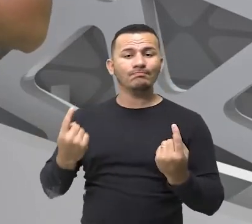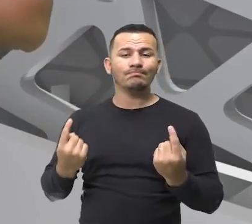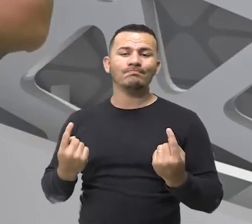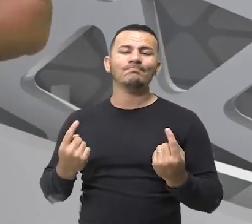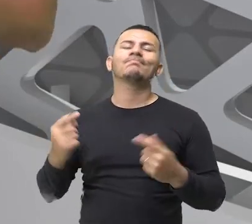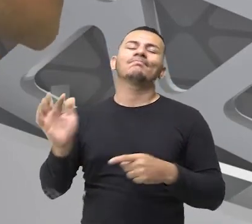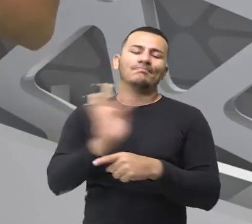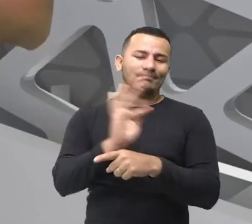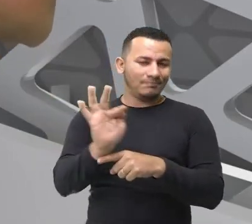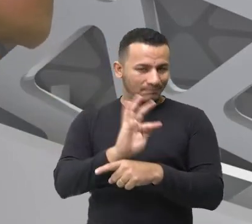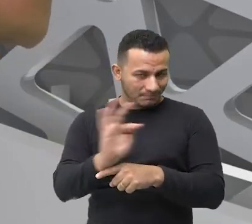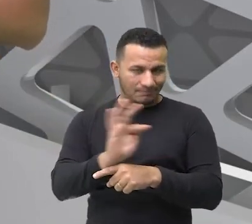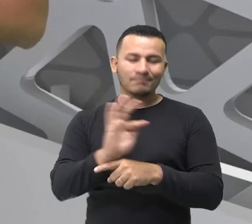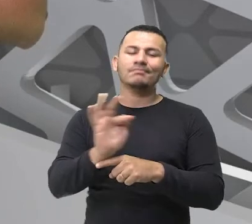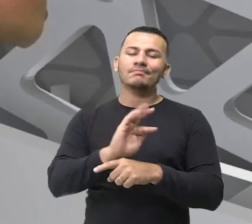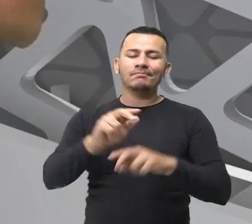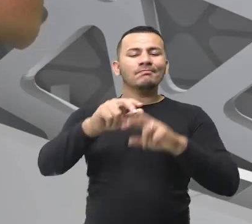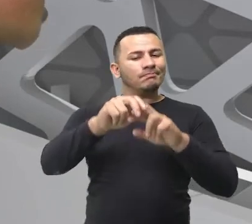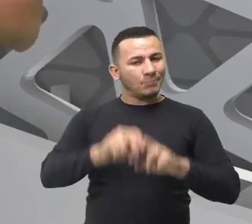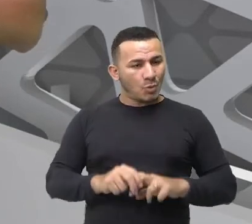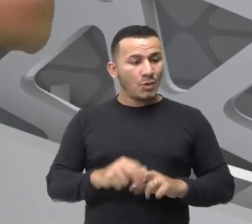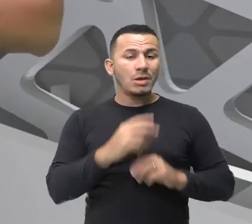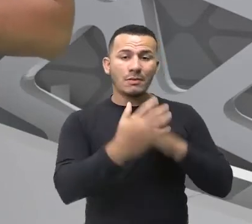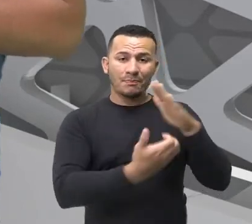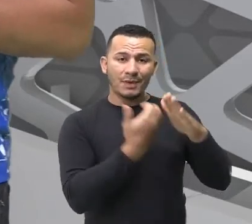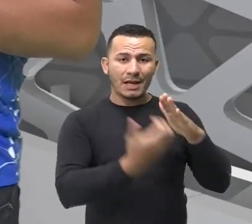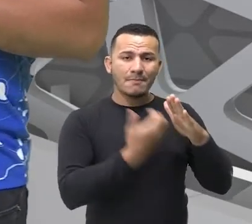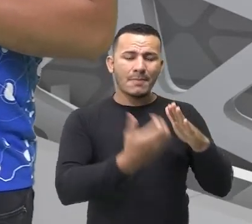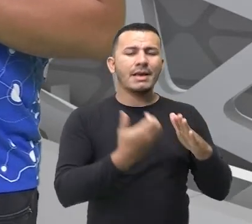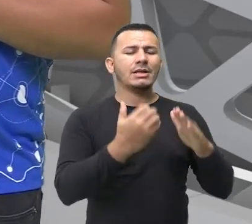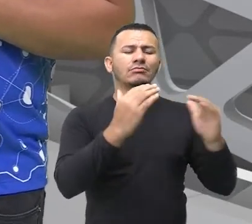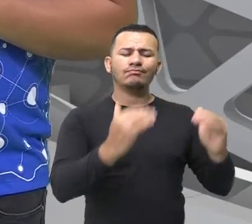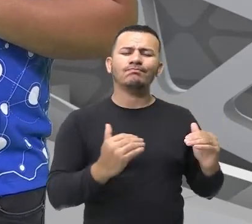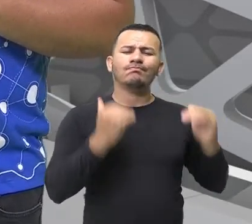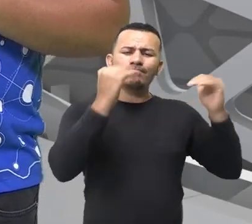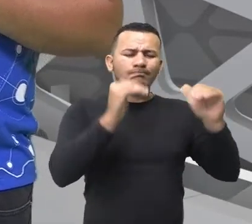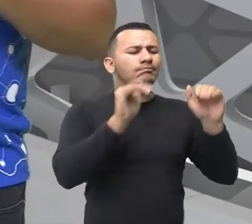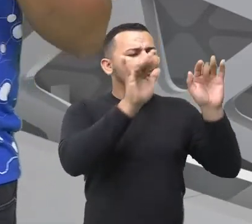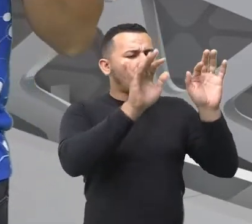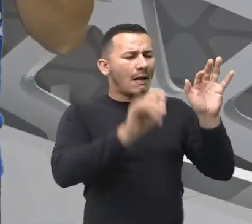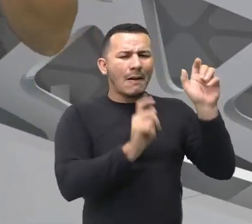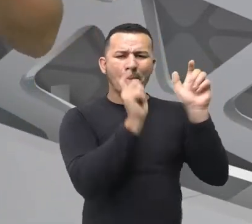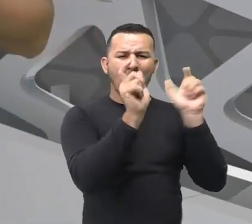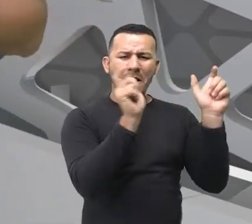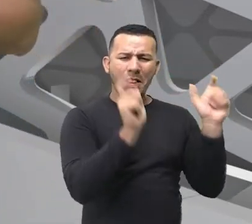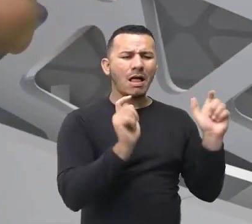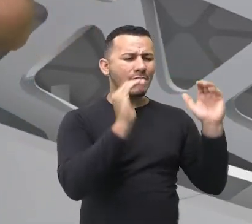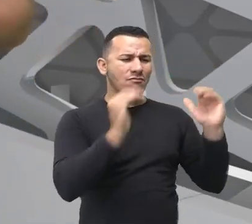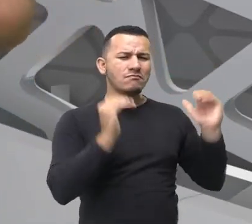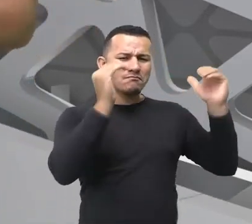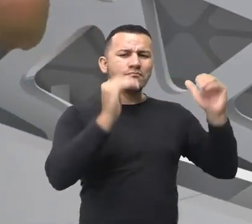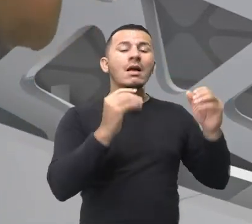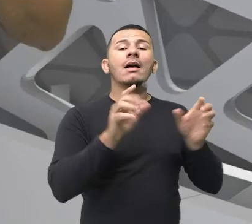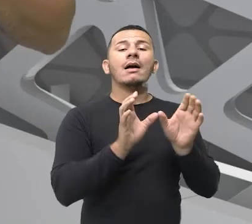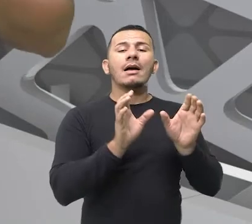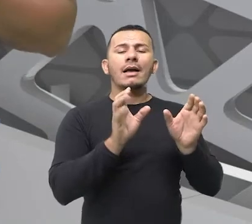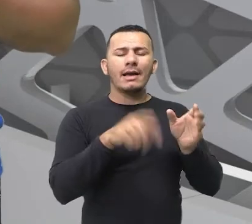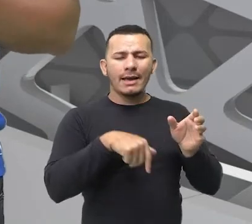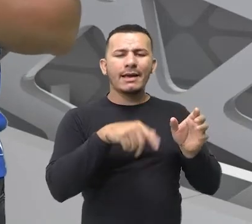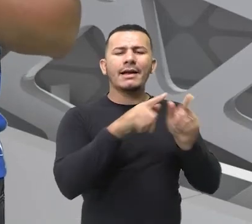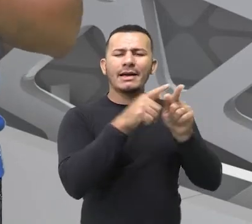formal então por isso que eles adotaram essa linguagem informal de acordo com as regras gramaticais